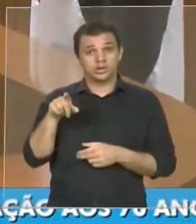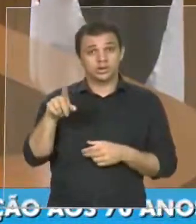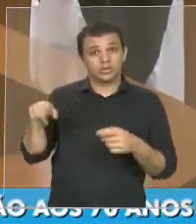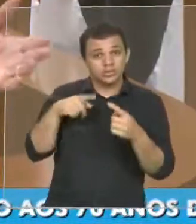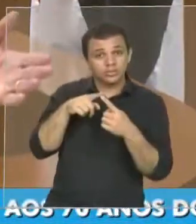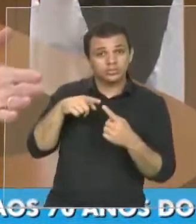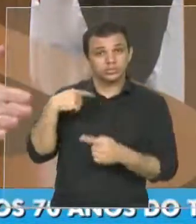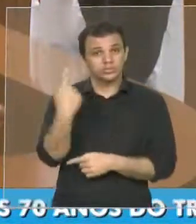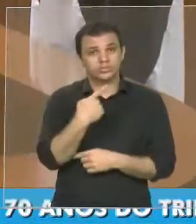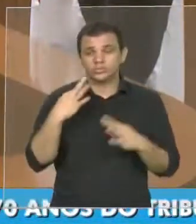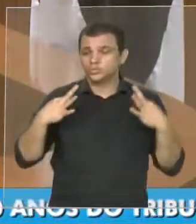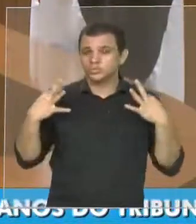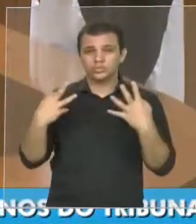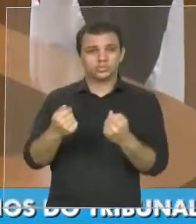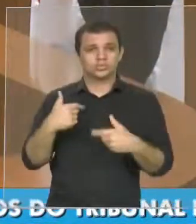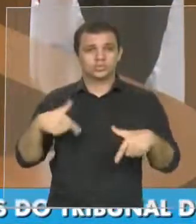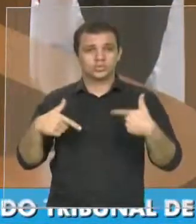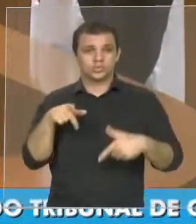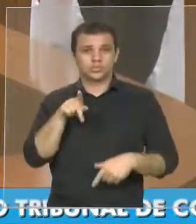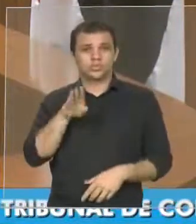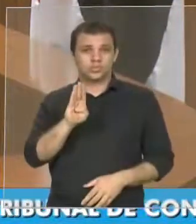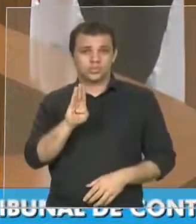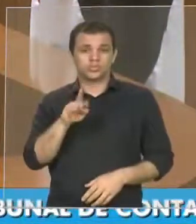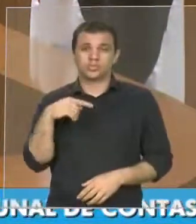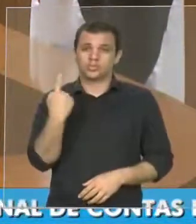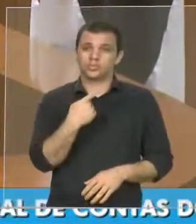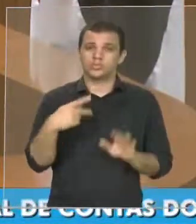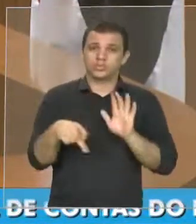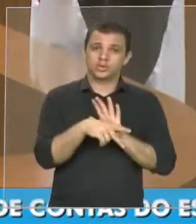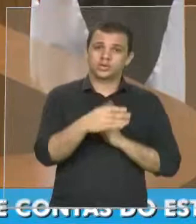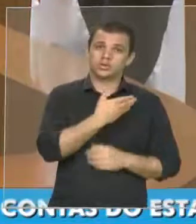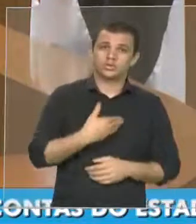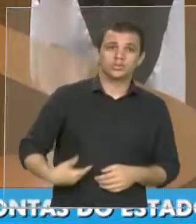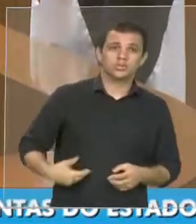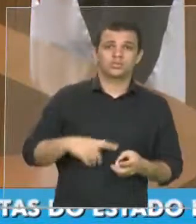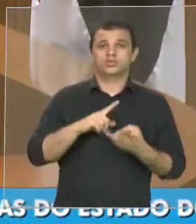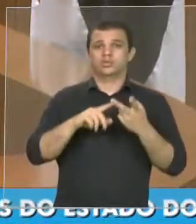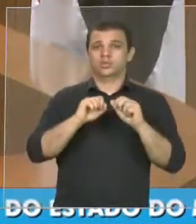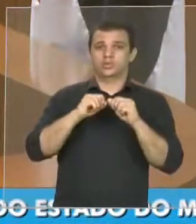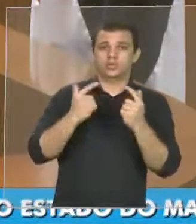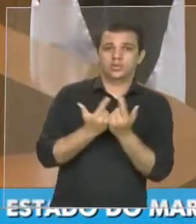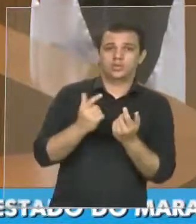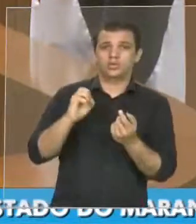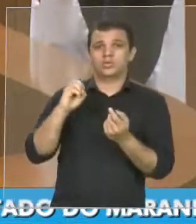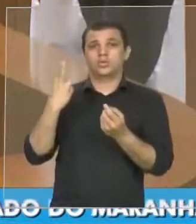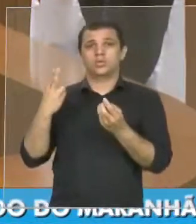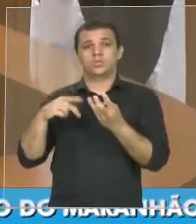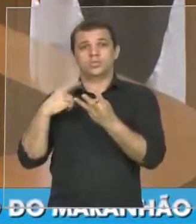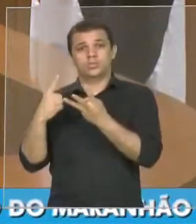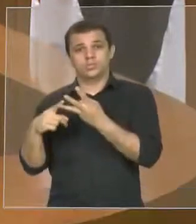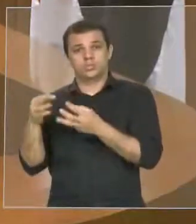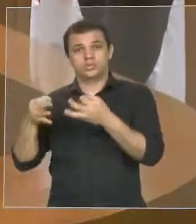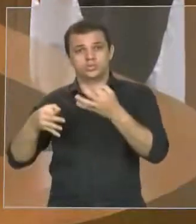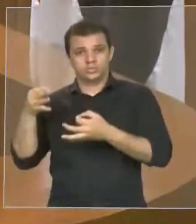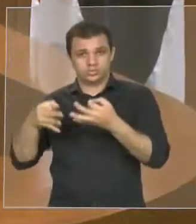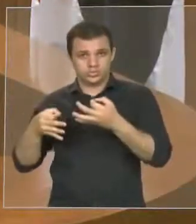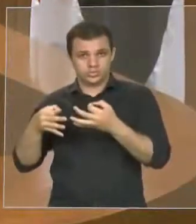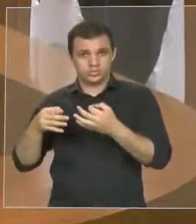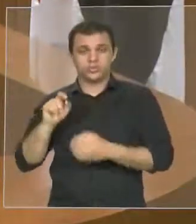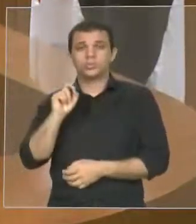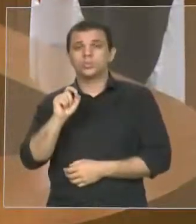públicos, seja do Executivo, seja do Legislativo, seja do Judiciário, que é fazer com que o recurso público chegue à